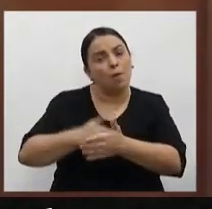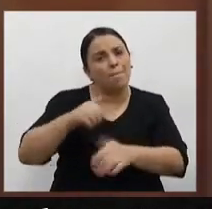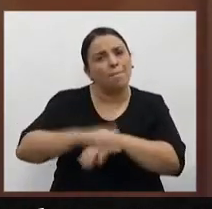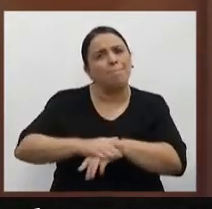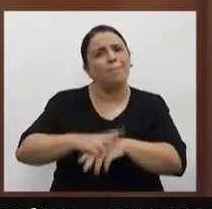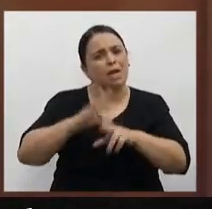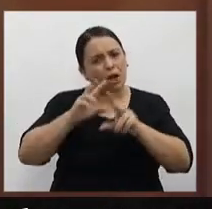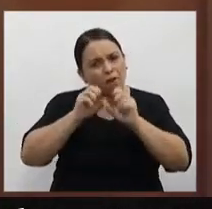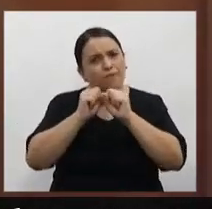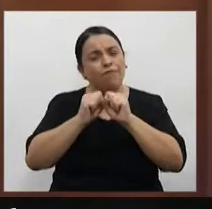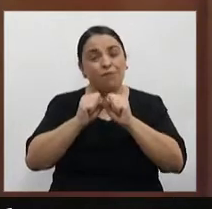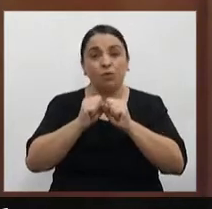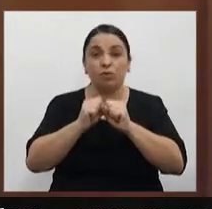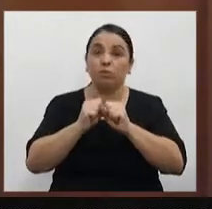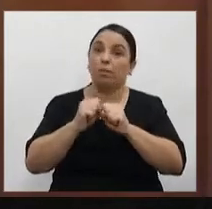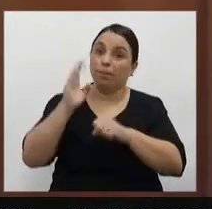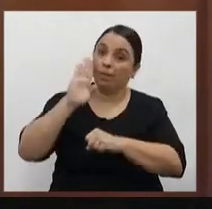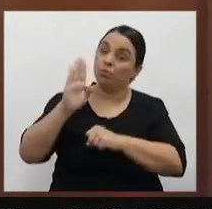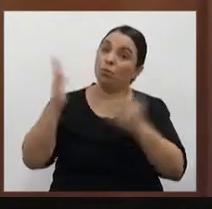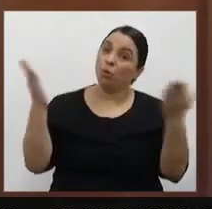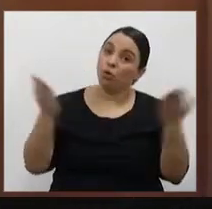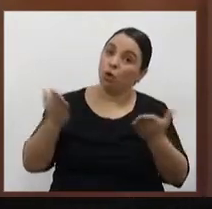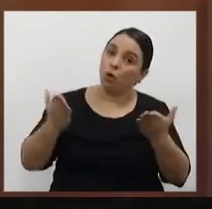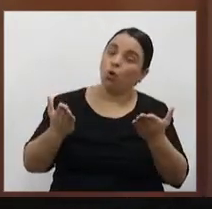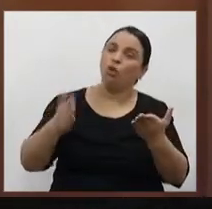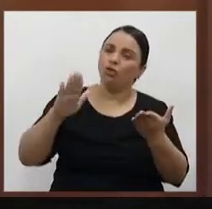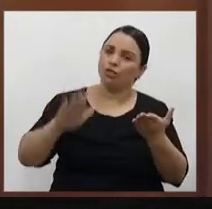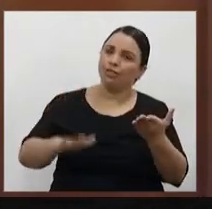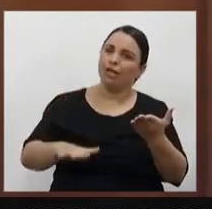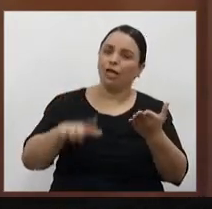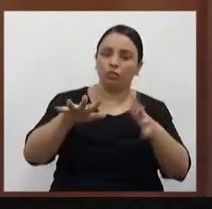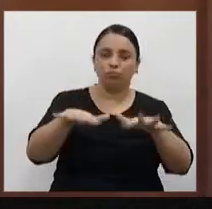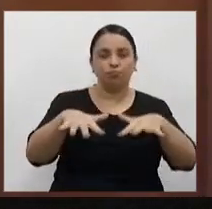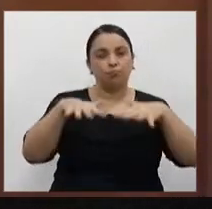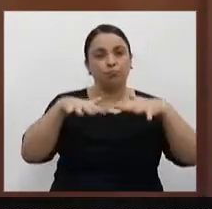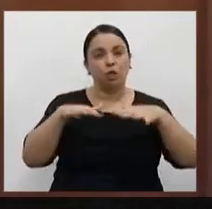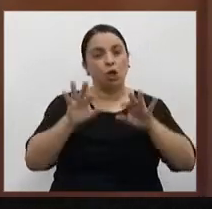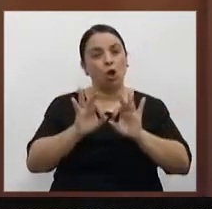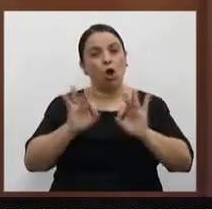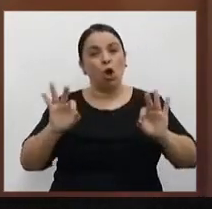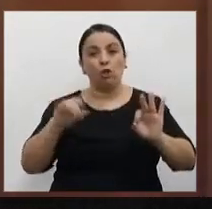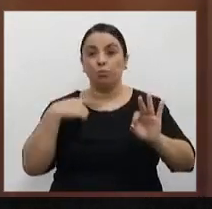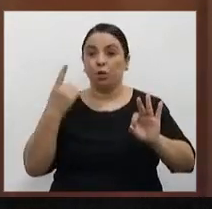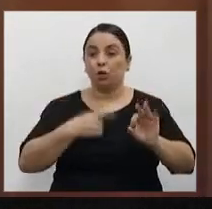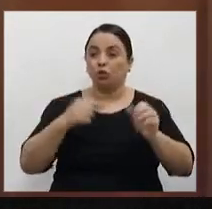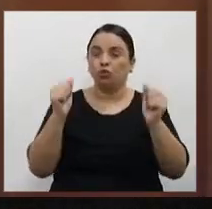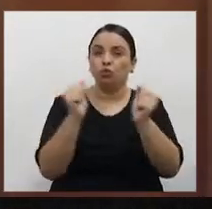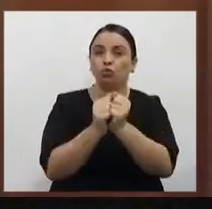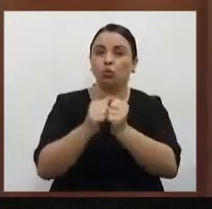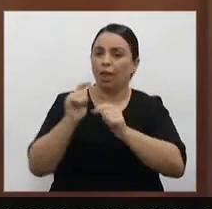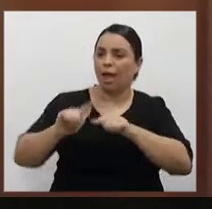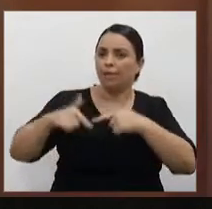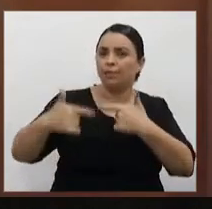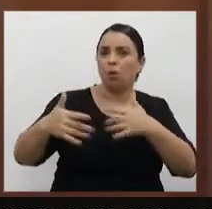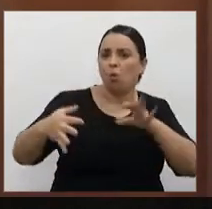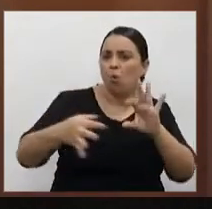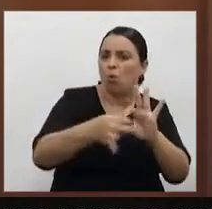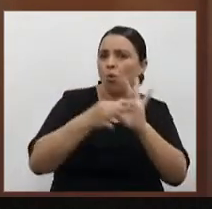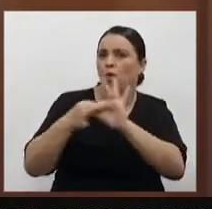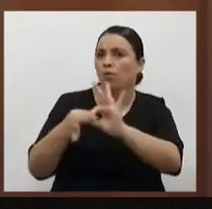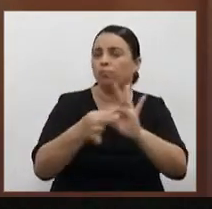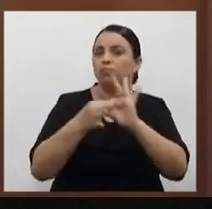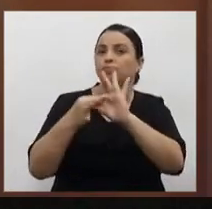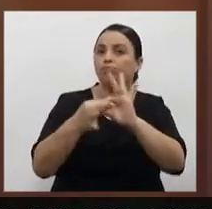traz nessa tarde de hoje, para unificar as nossas ações, engrossar esse nosso posicionamento